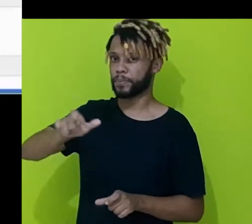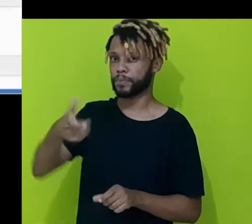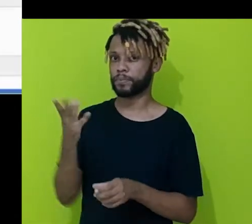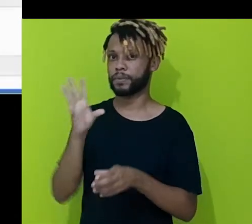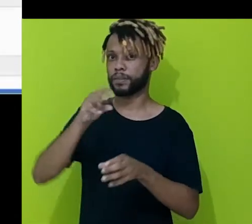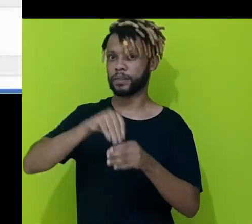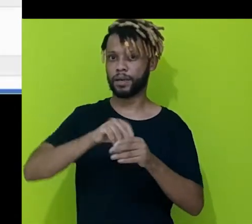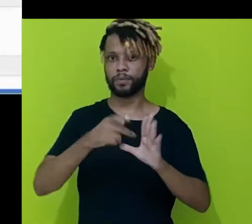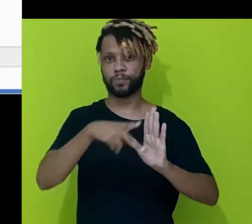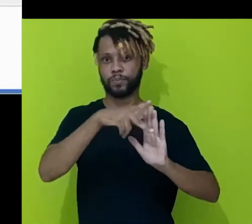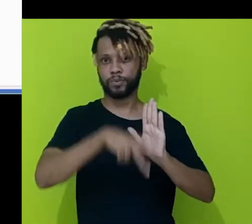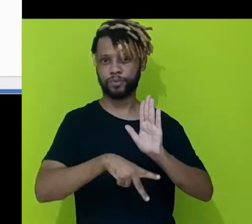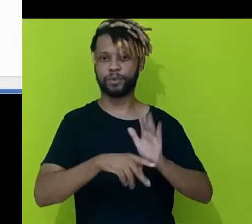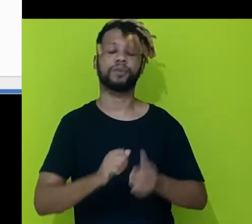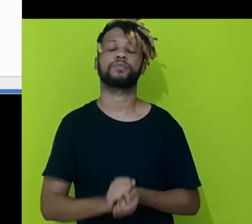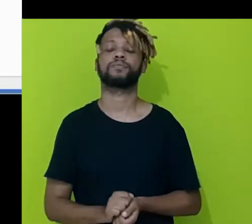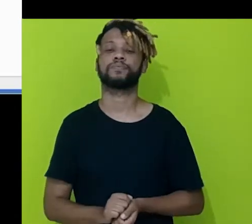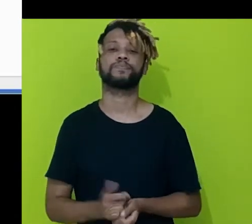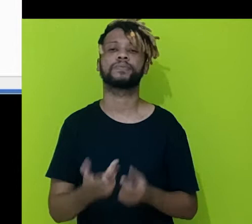Sinopse da obra,